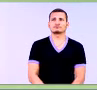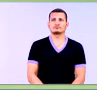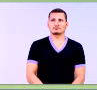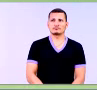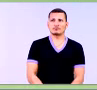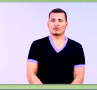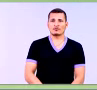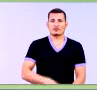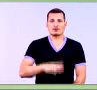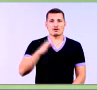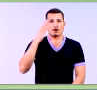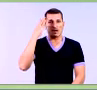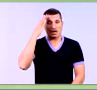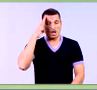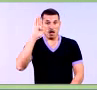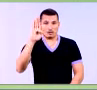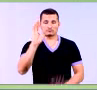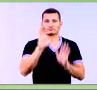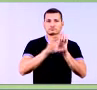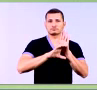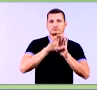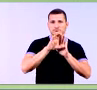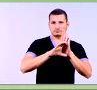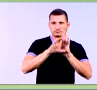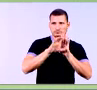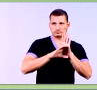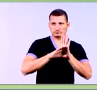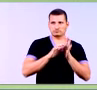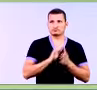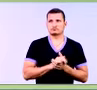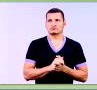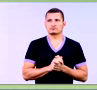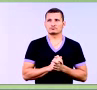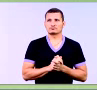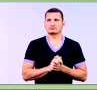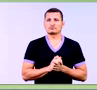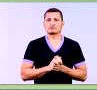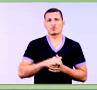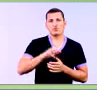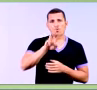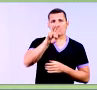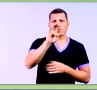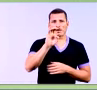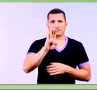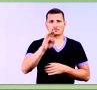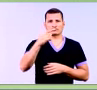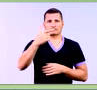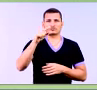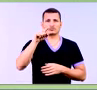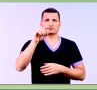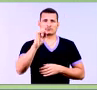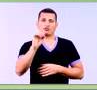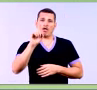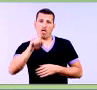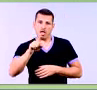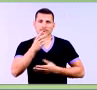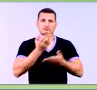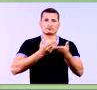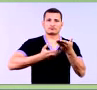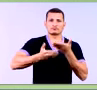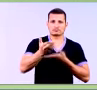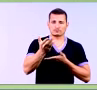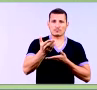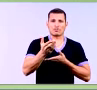O principal conceito da conhecida Web 2.0 é a interação